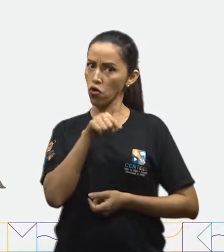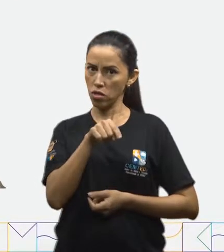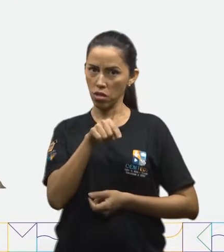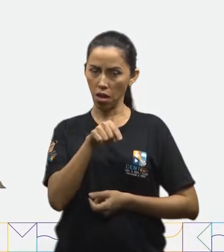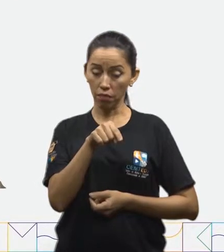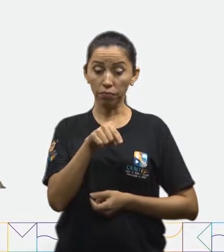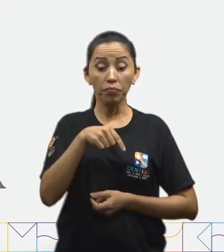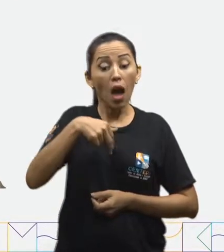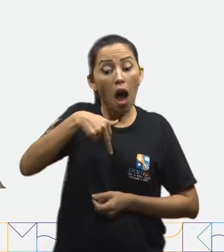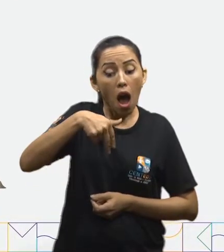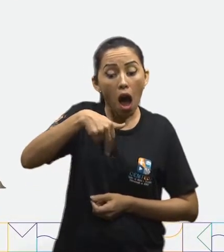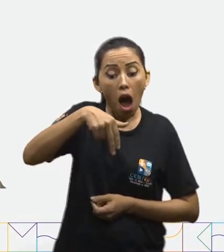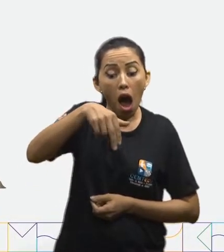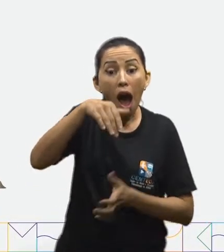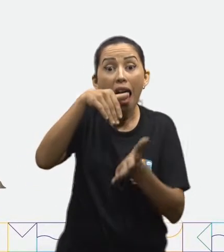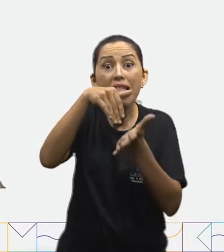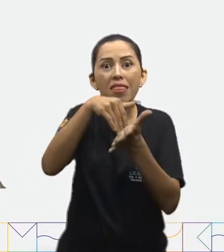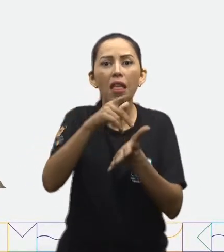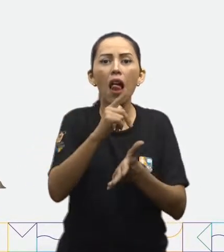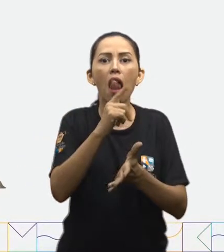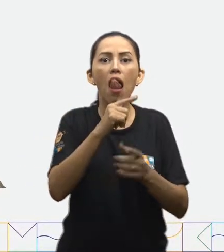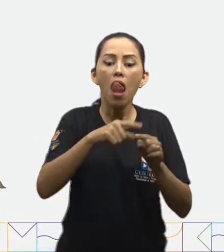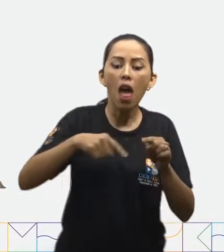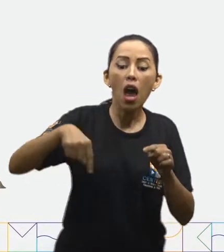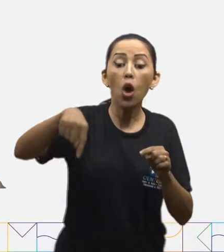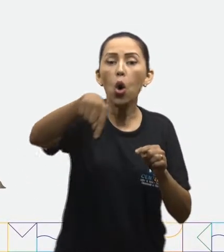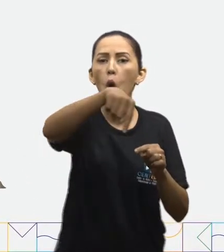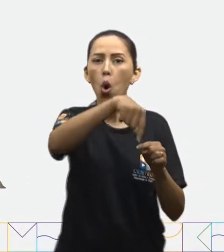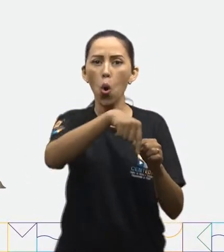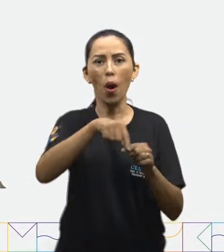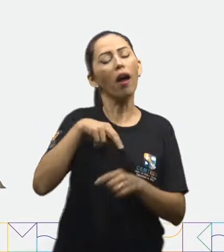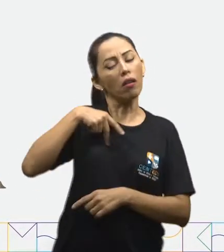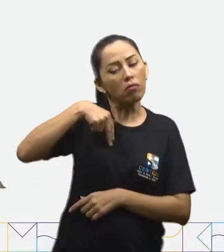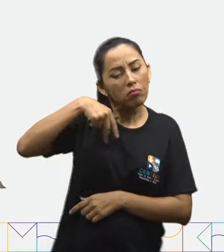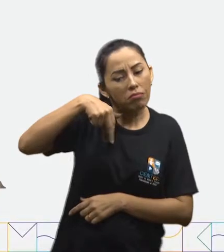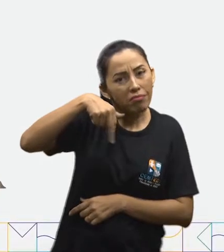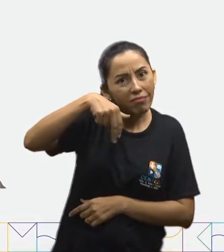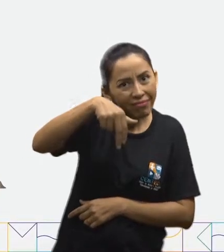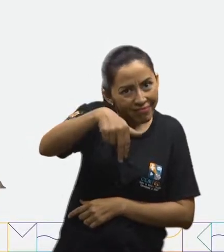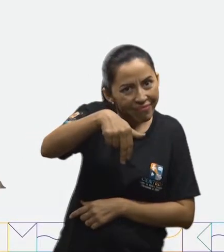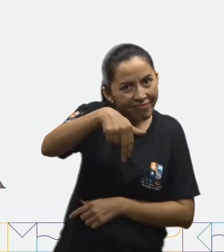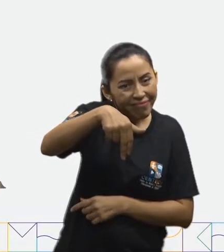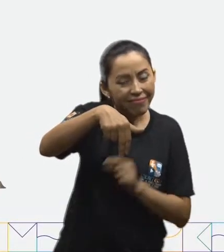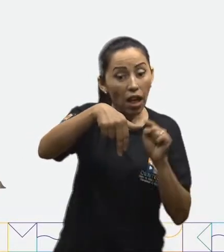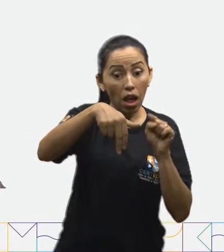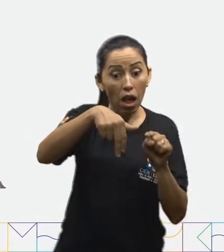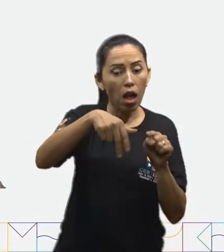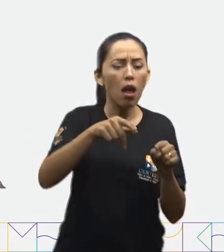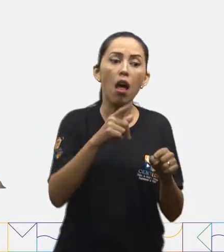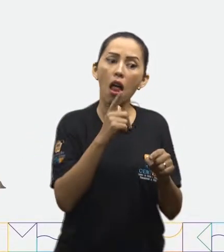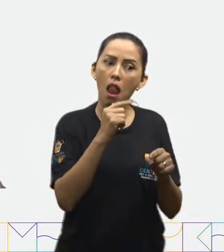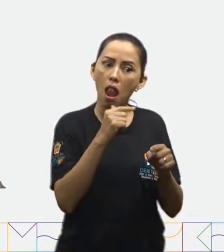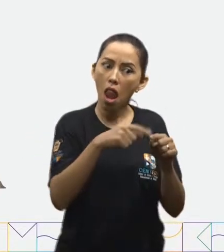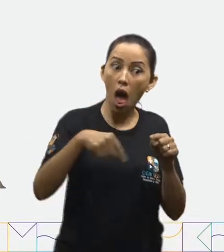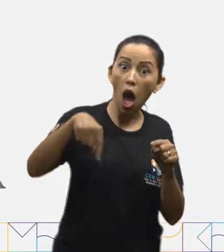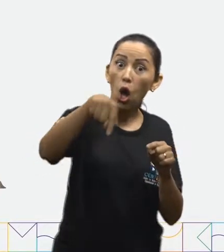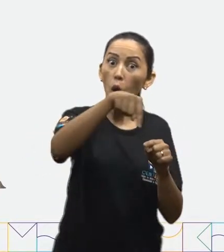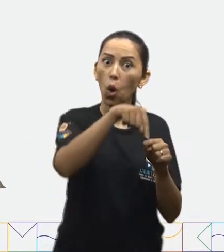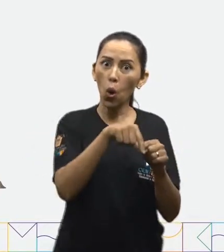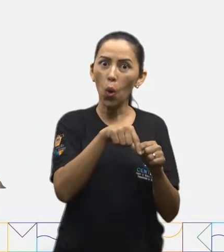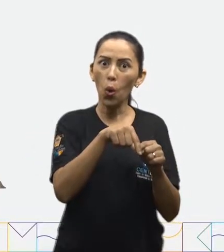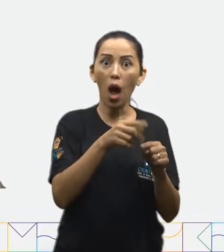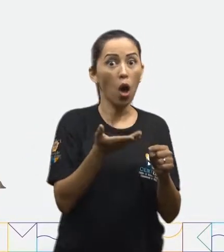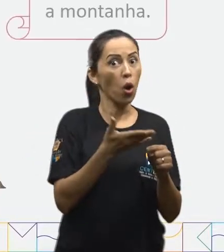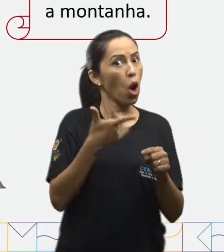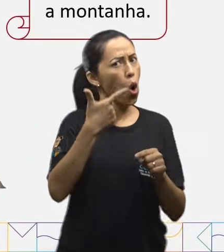avance à frente até a lagoa. Então Joãozinho vai fazer essa rota. Chegando à lagoa, a